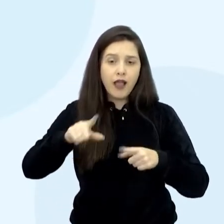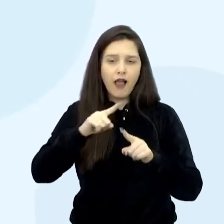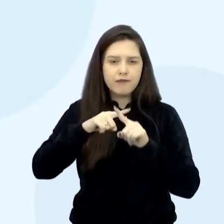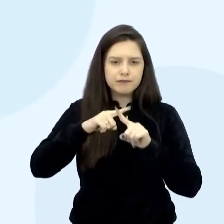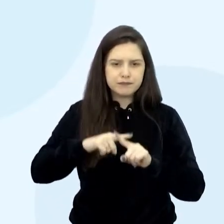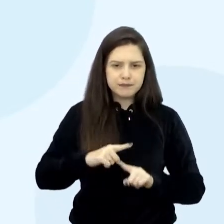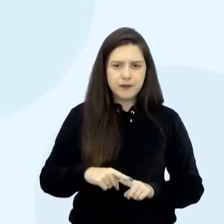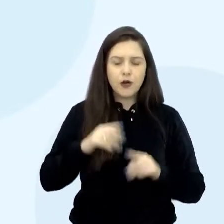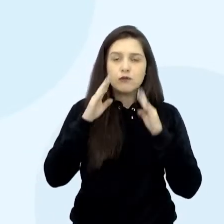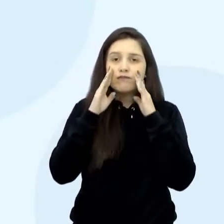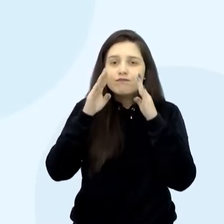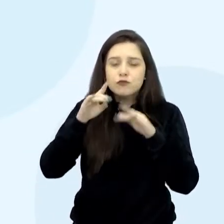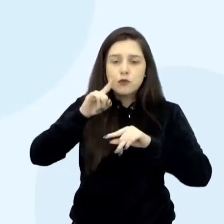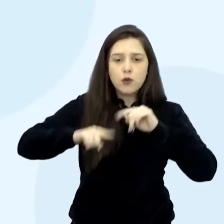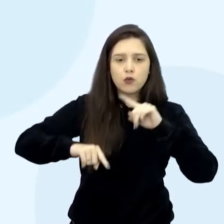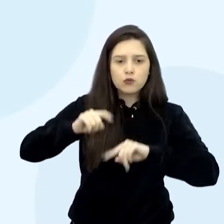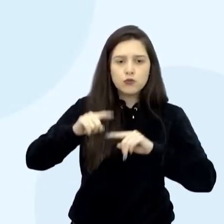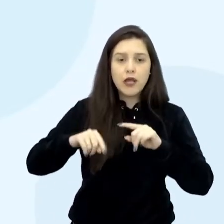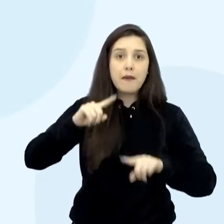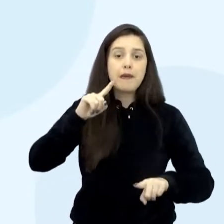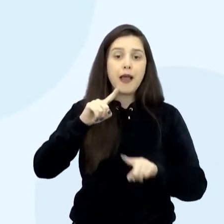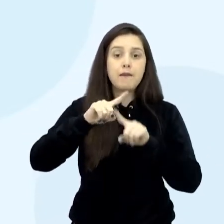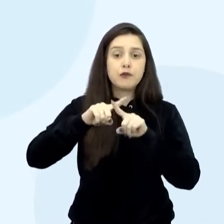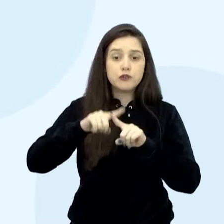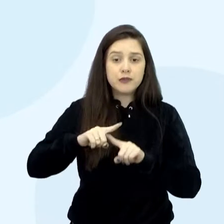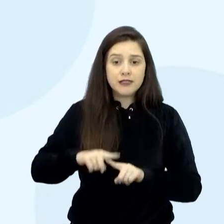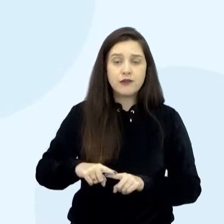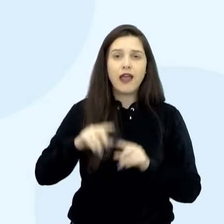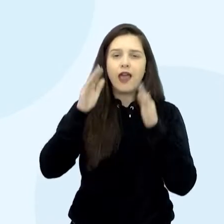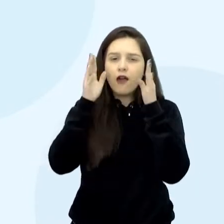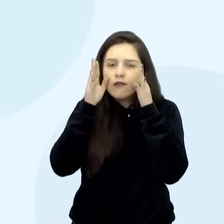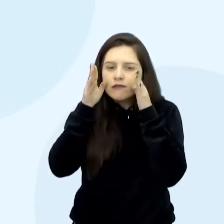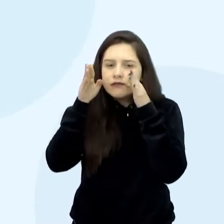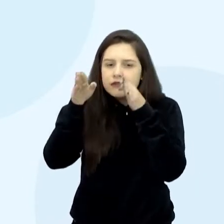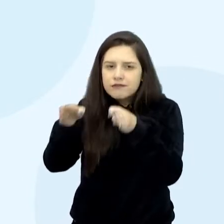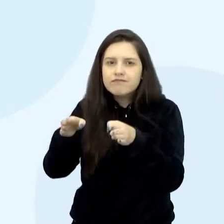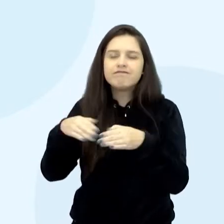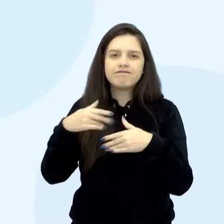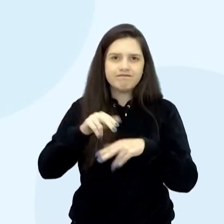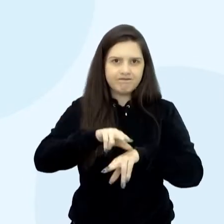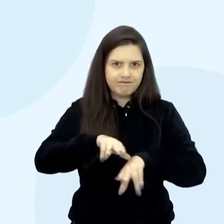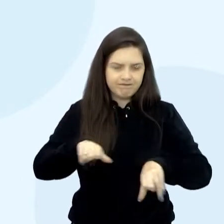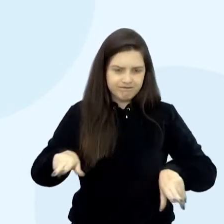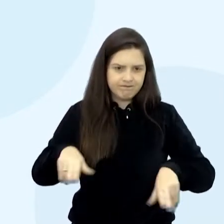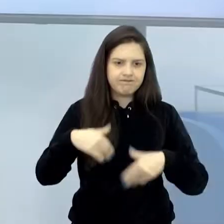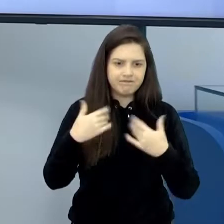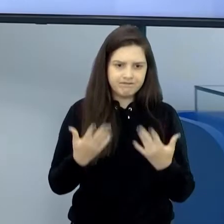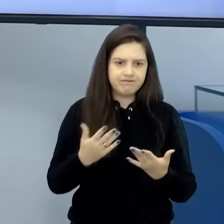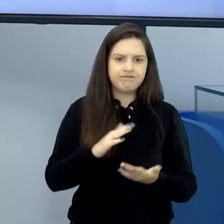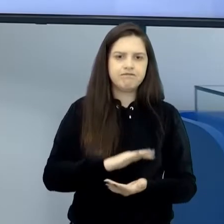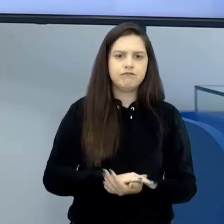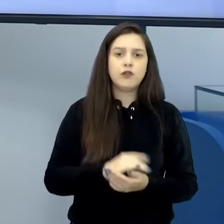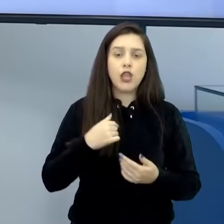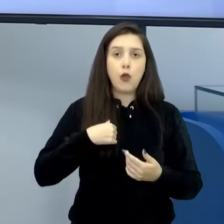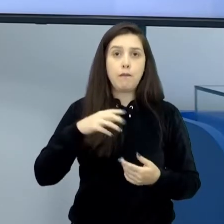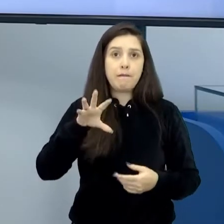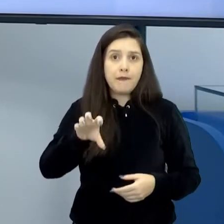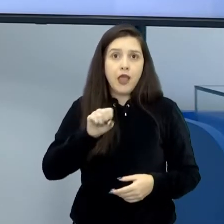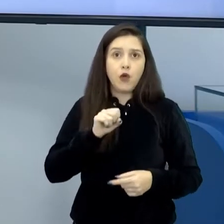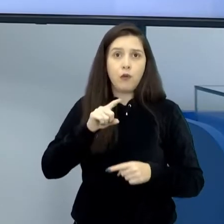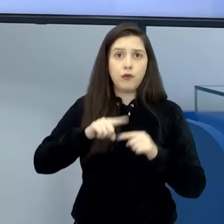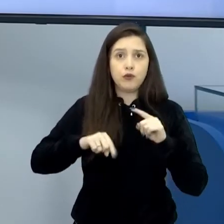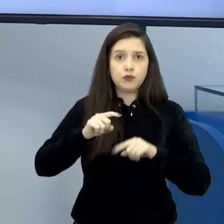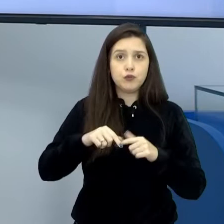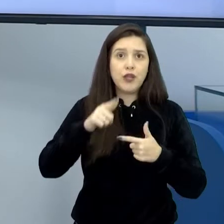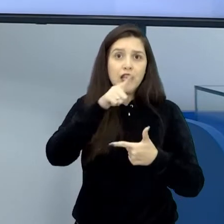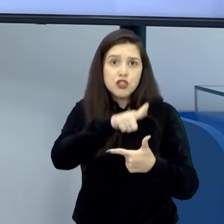concentrações do produto pela multiplicação das concentrações dos reagentes, ou seja, eu tenho o produto